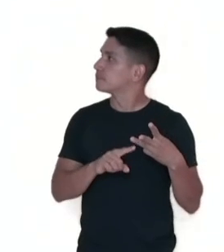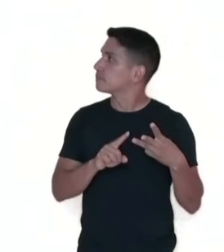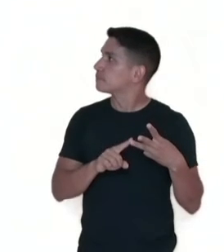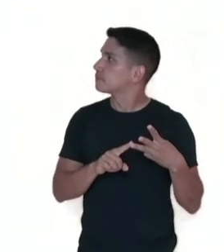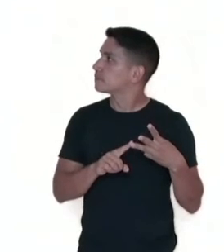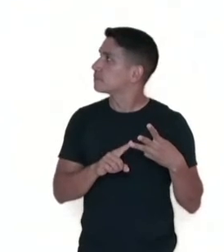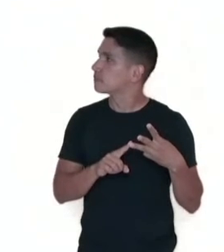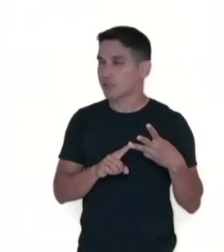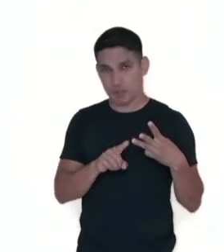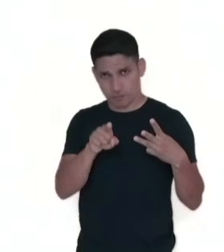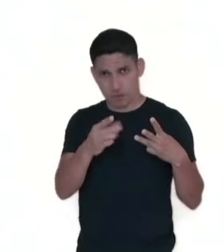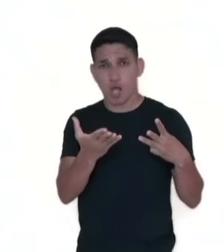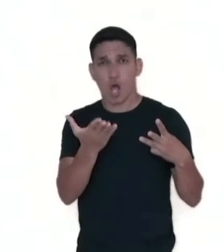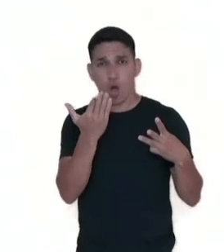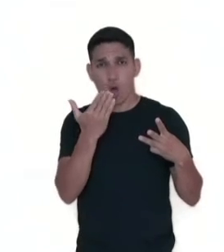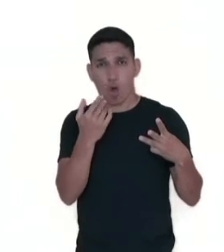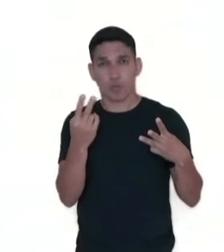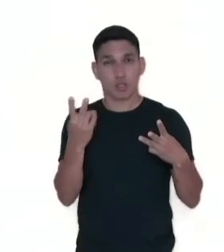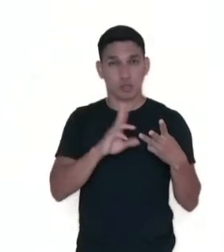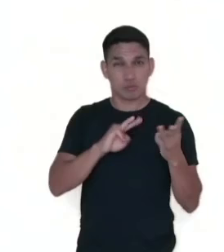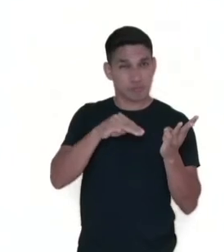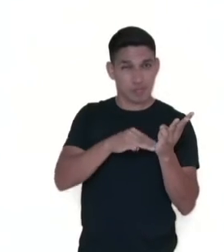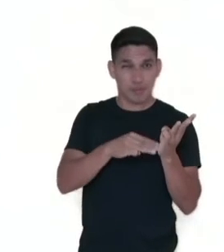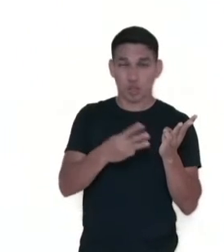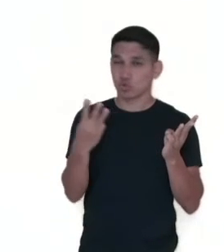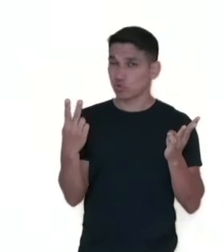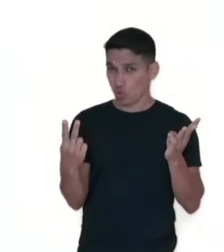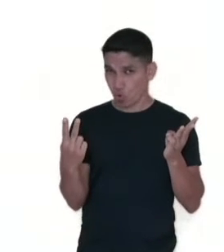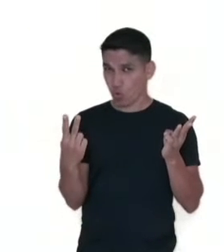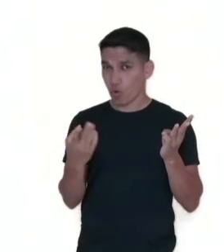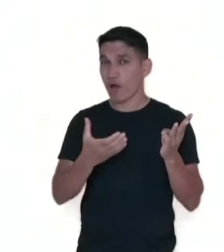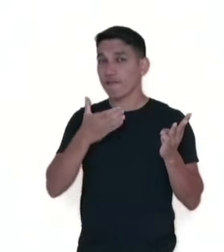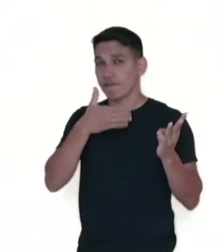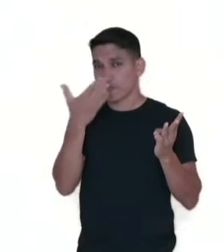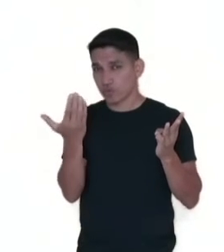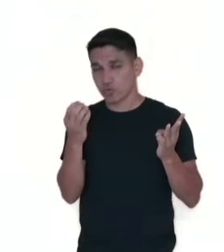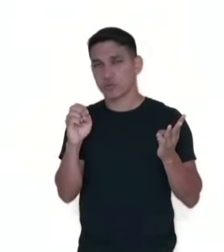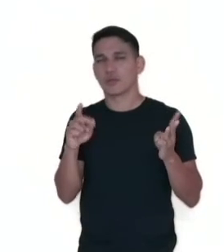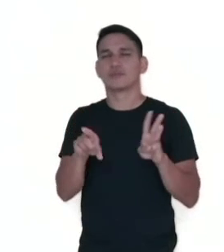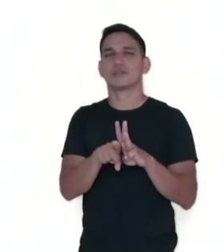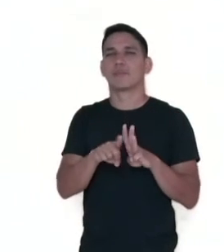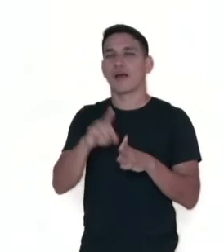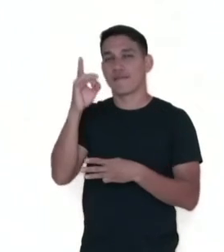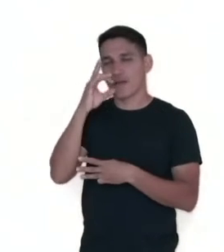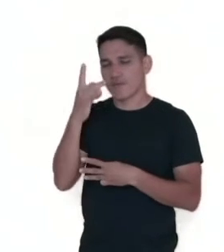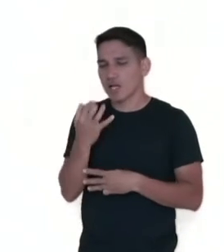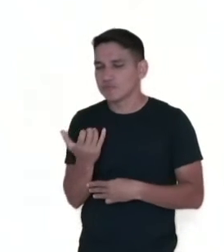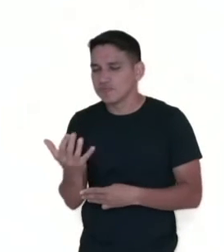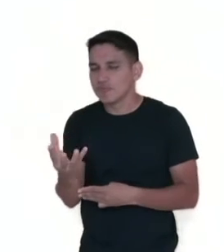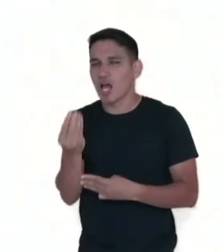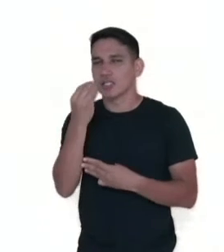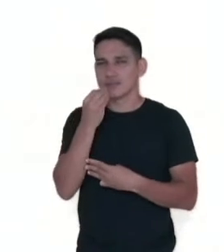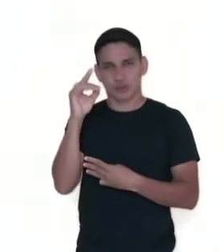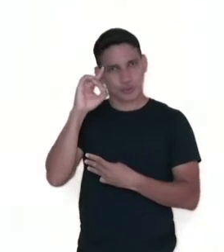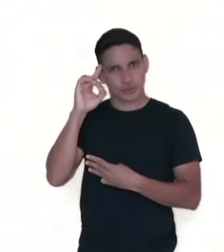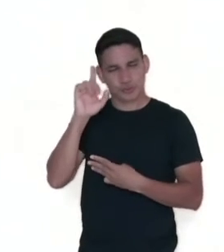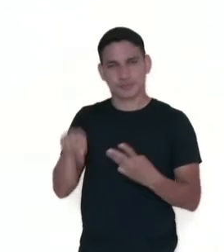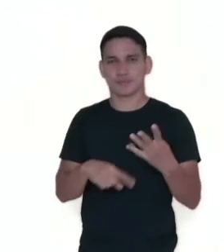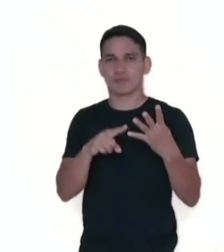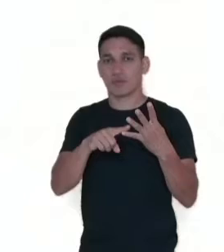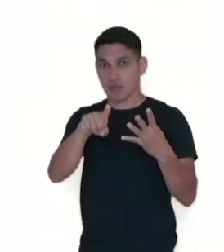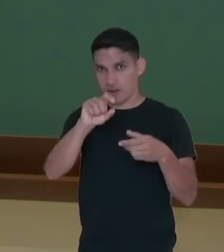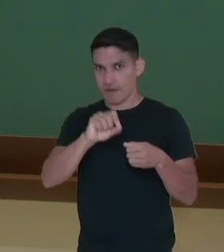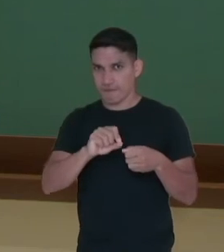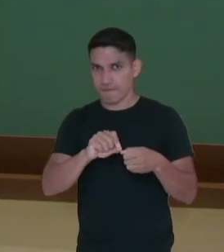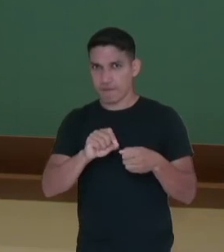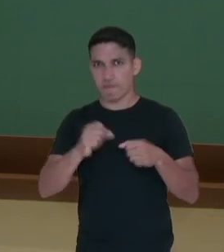2 frutas, ou seja, você consome 2 frutas e uma verdura ao dia, né? Haces algum exercício,